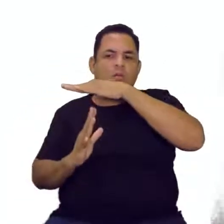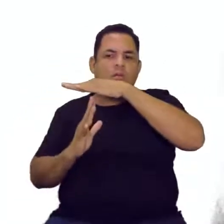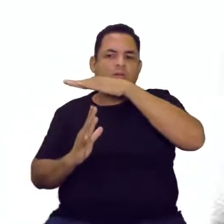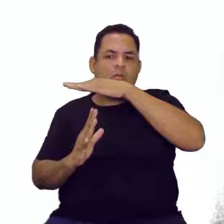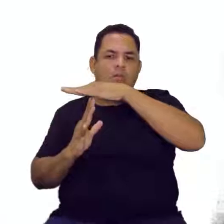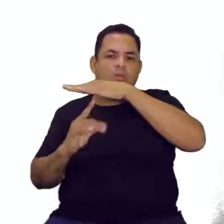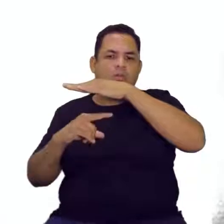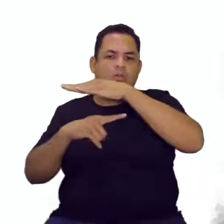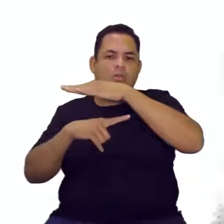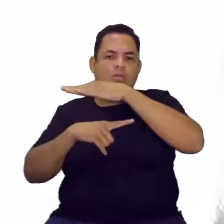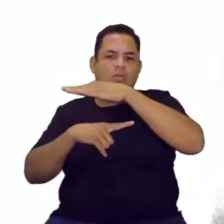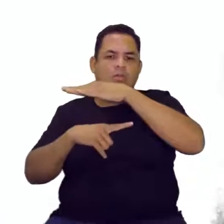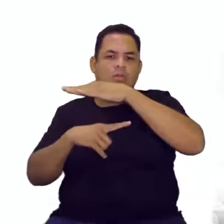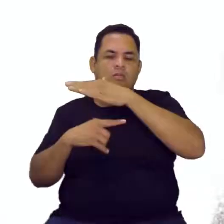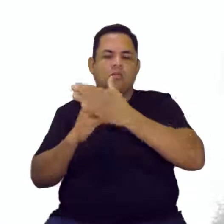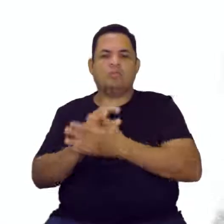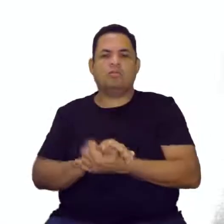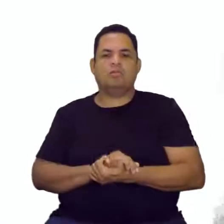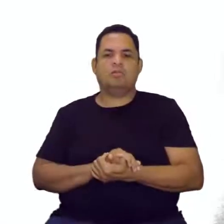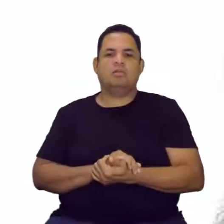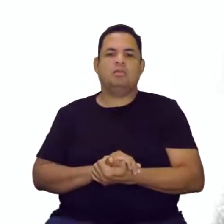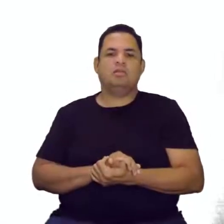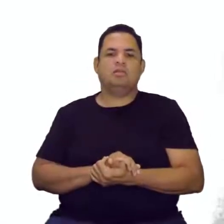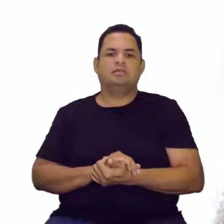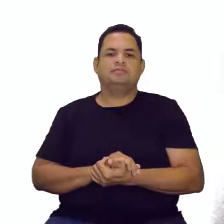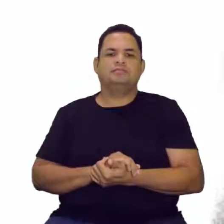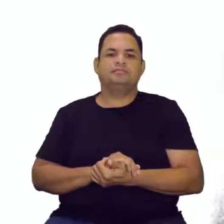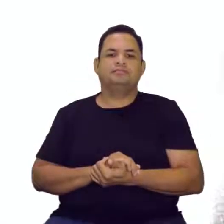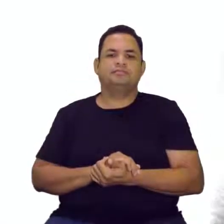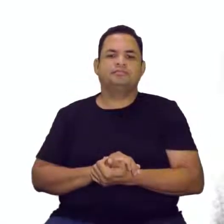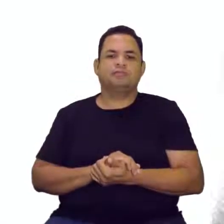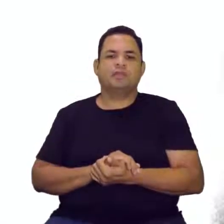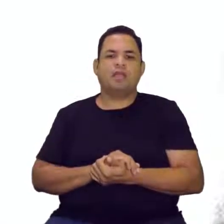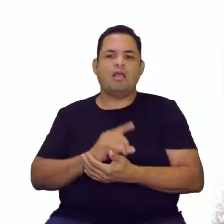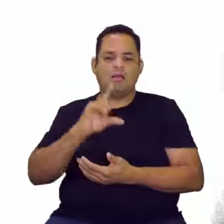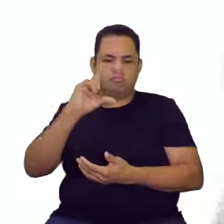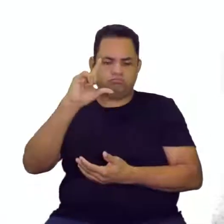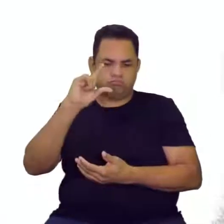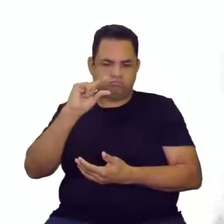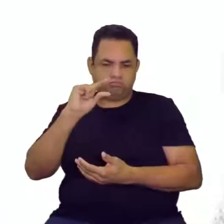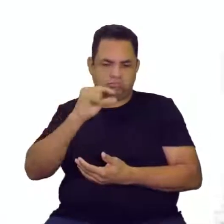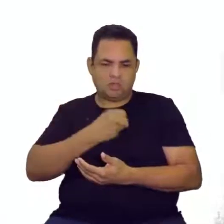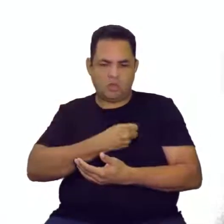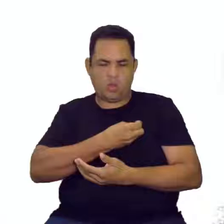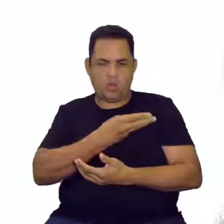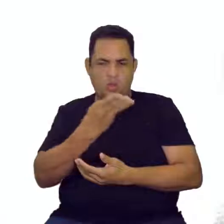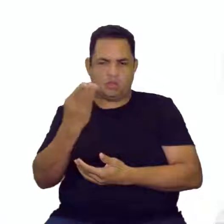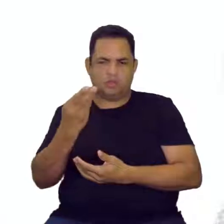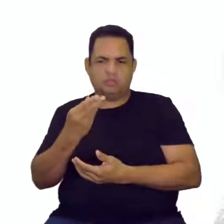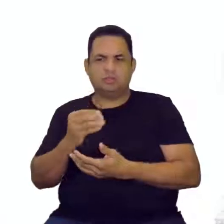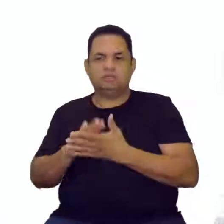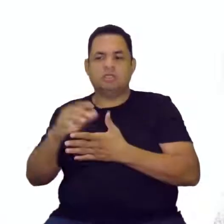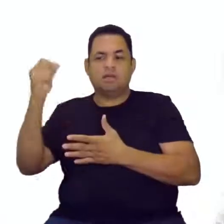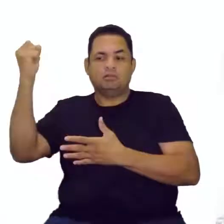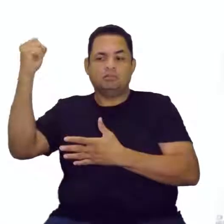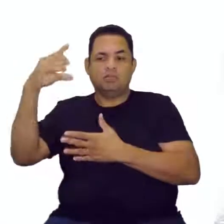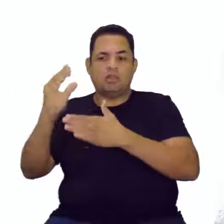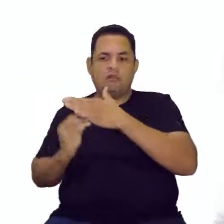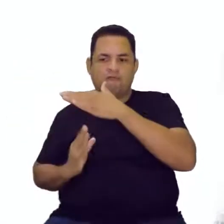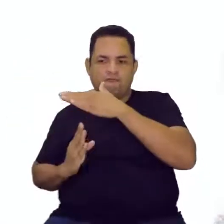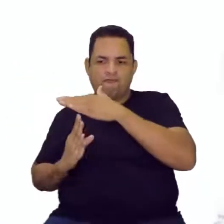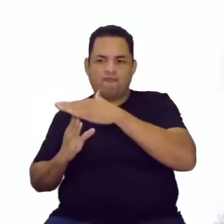que é o que nós chamamos de estufa. Somente uma pequena parte dessa radiação